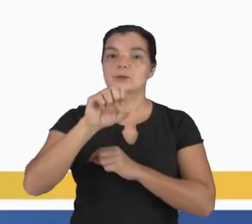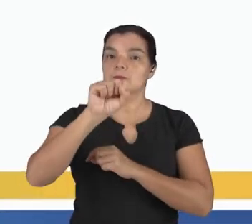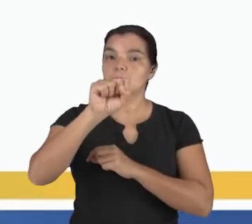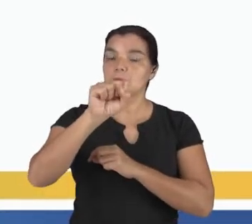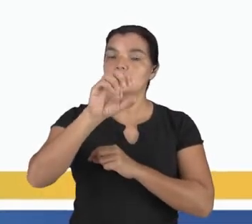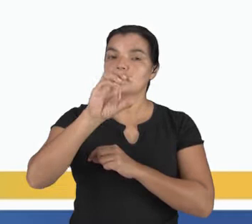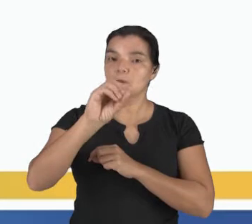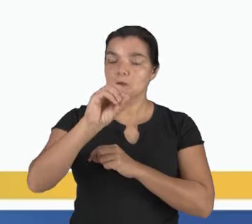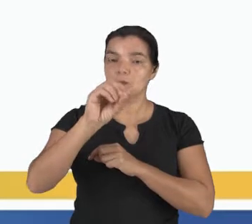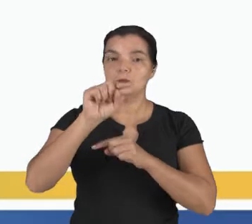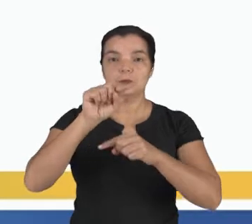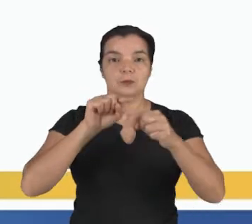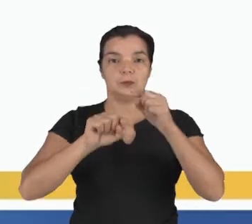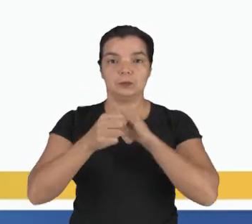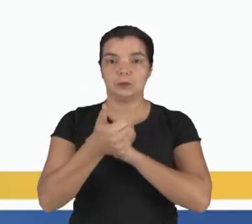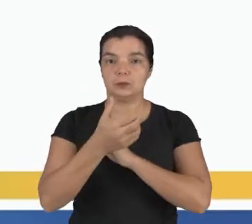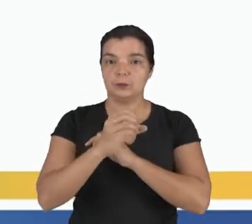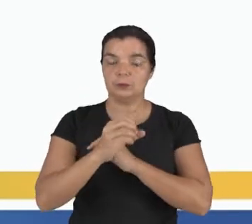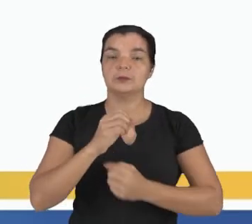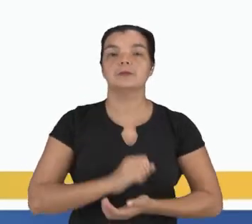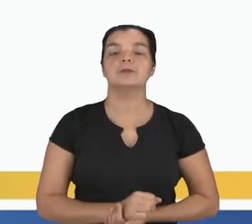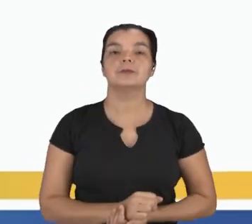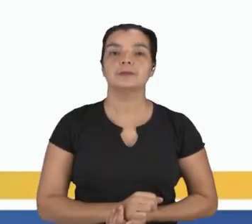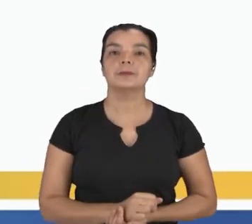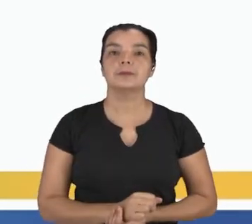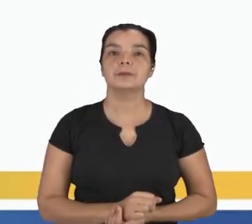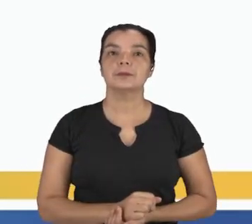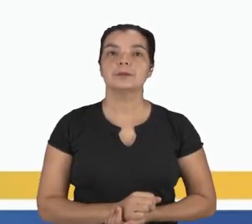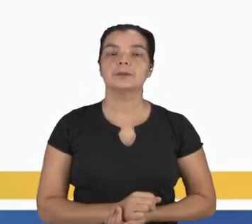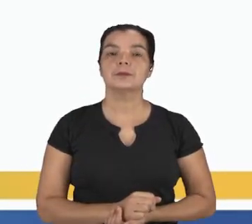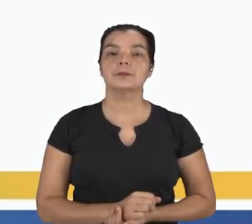80 sobre 160. Ou seja,